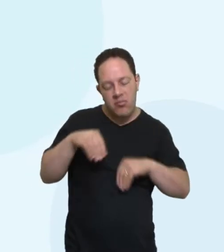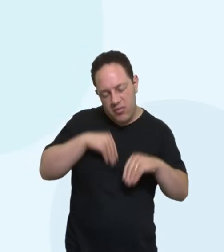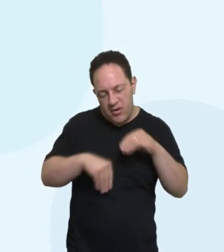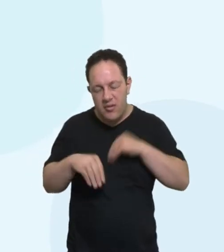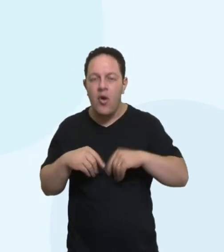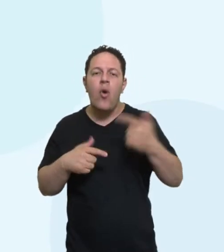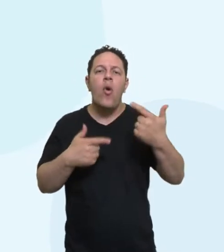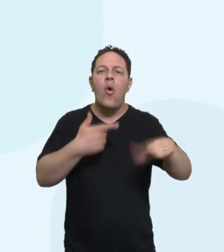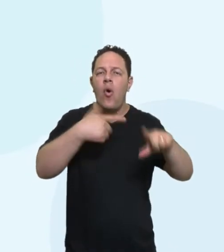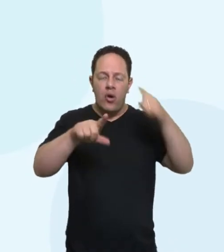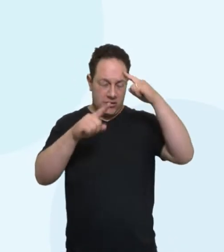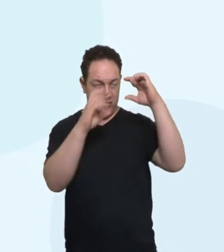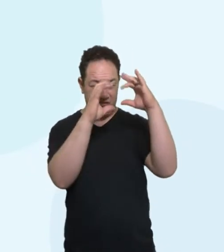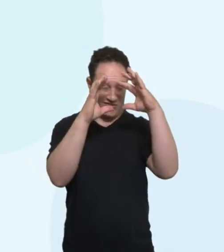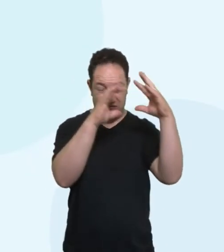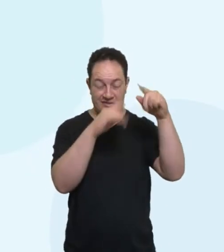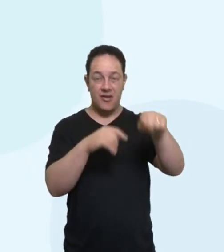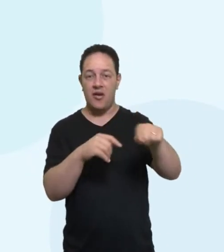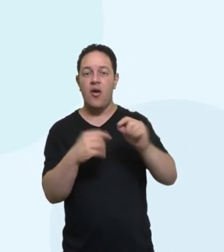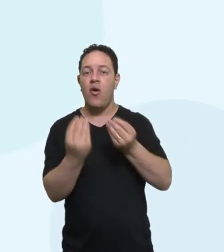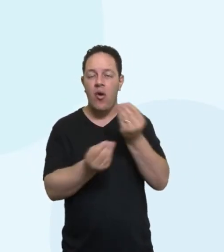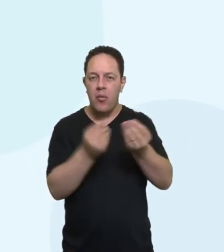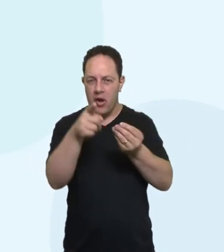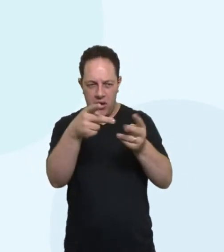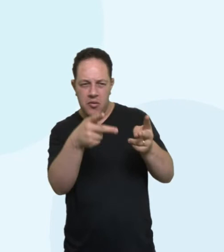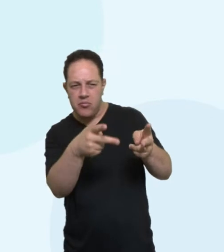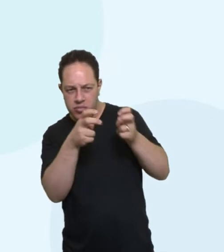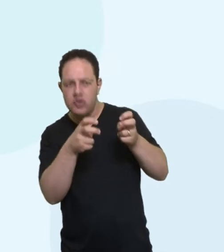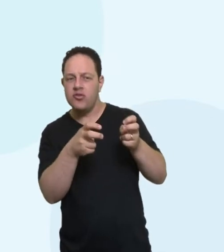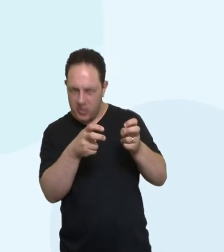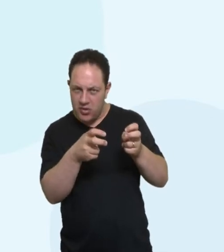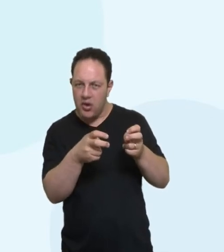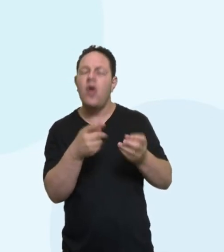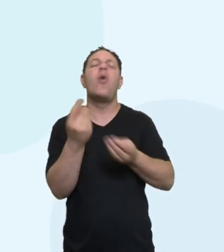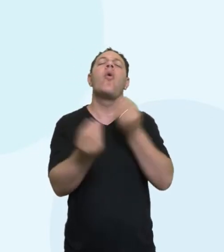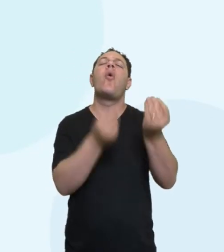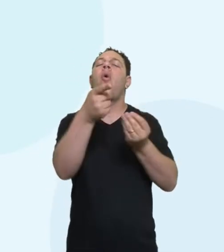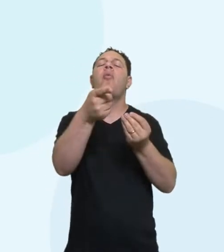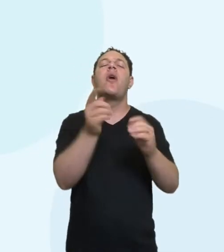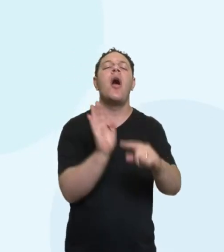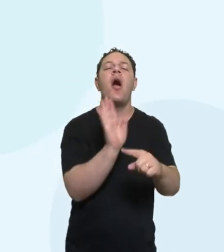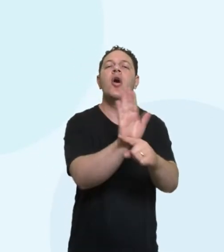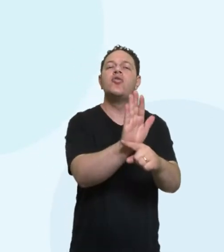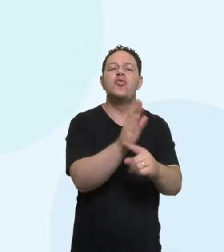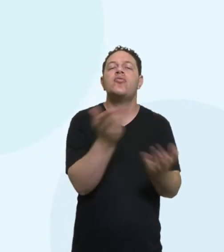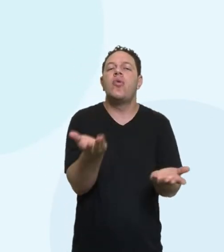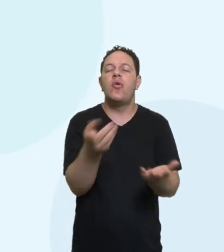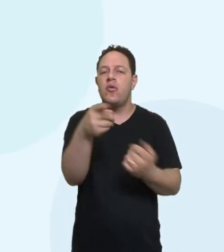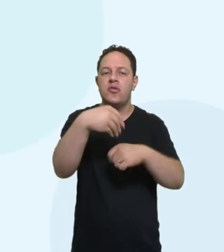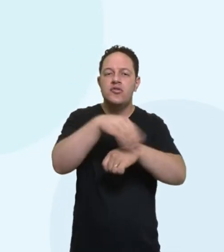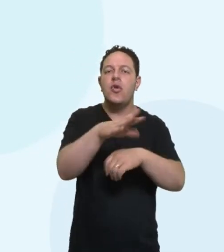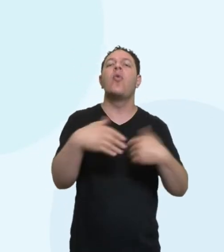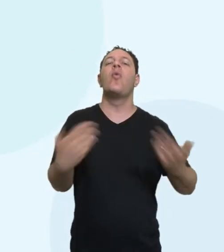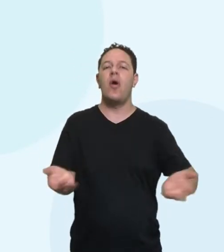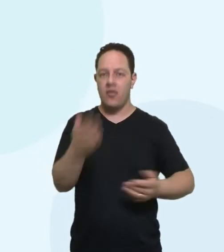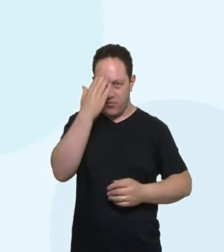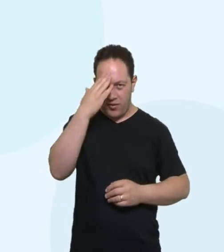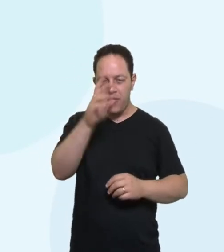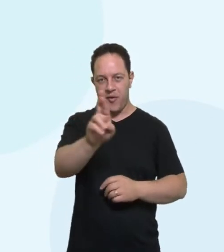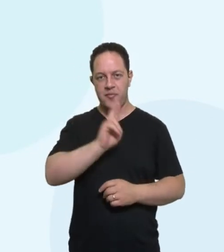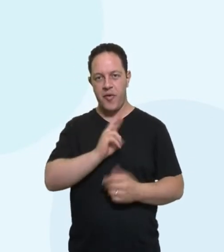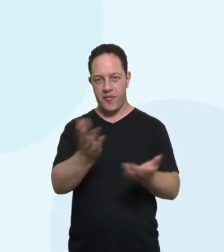questões de saúde mental em uma vez identificado isso o que tipo encaminhamento foi é usado